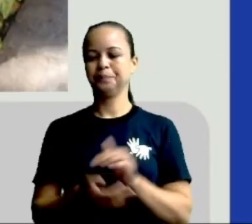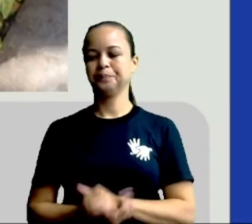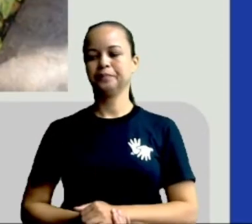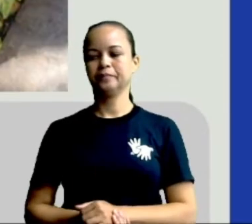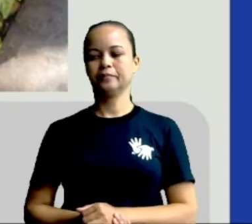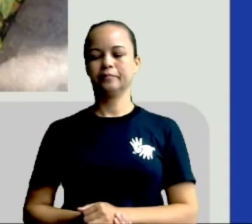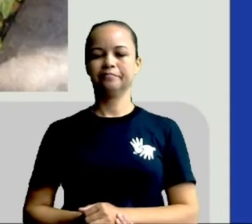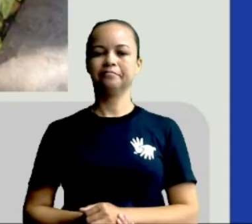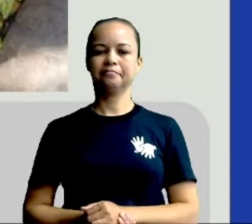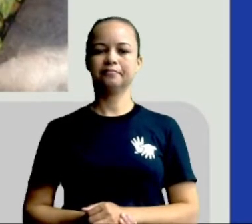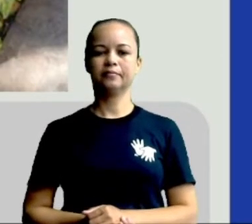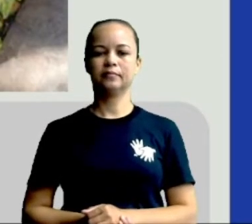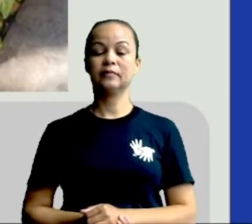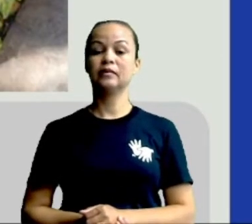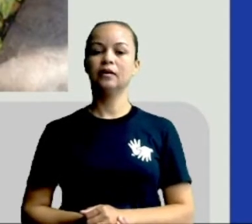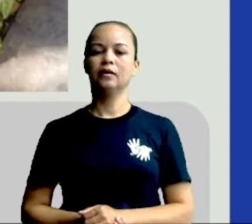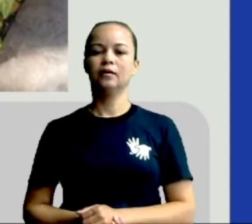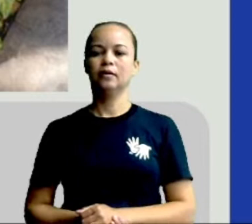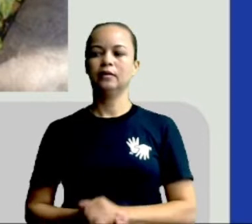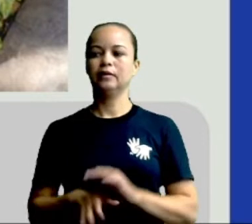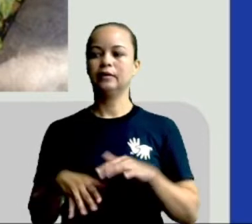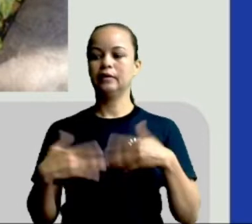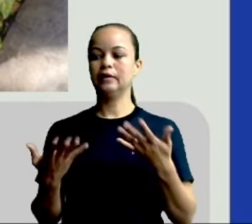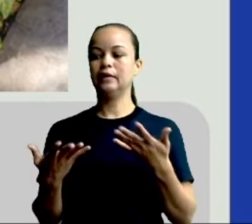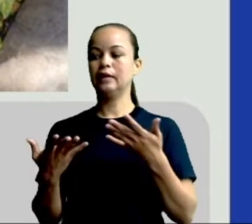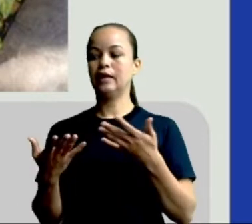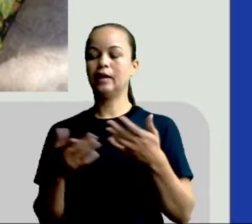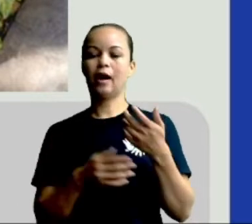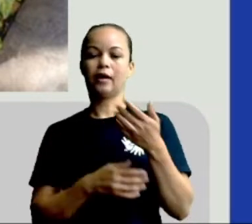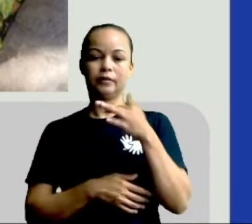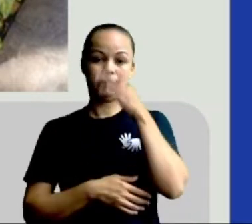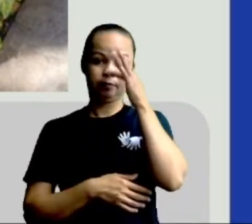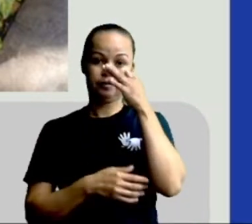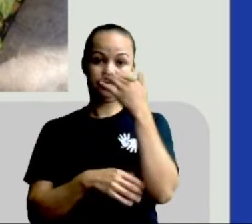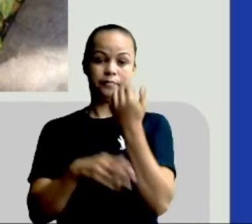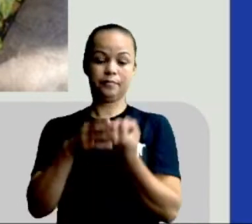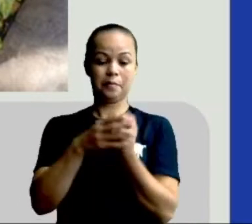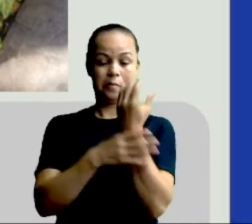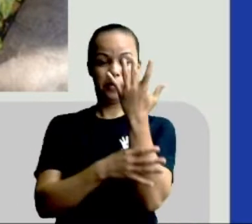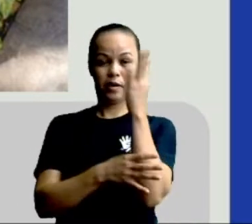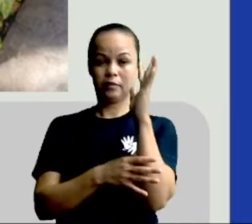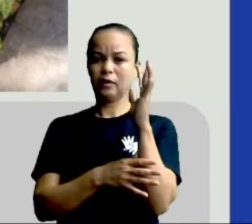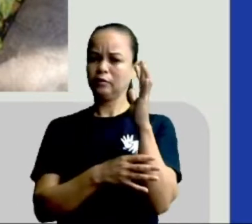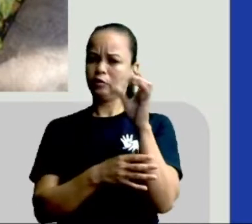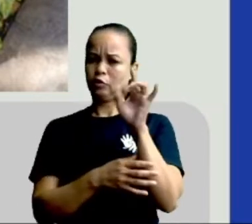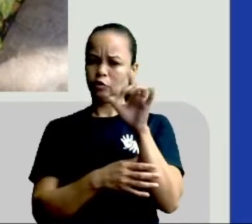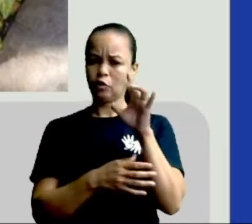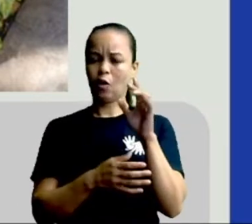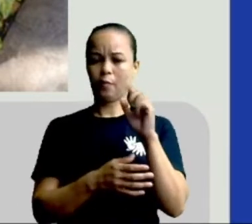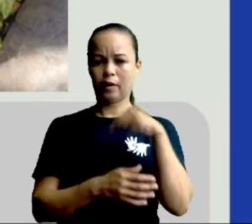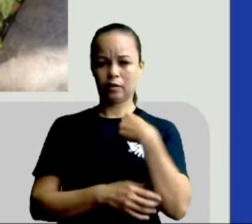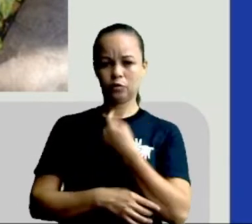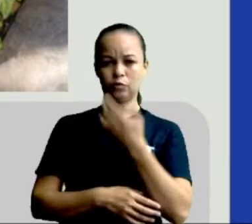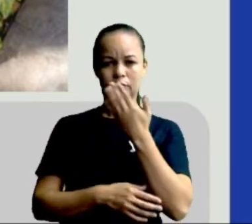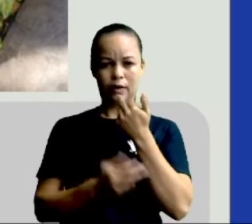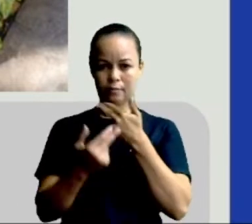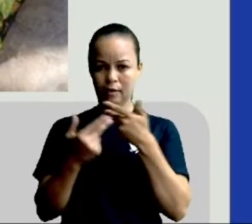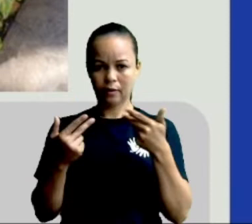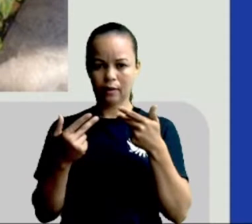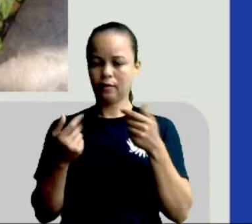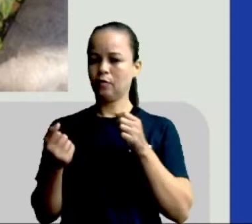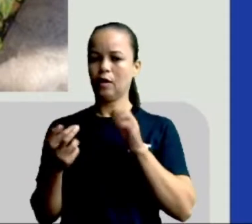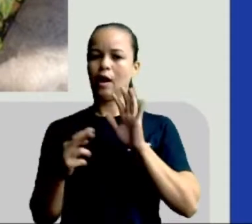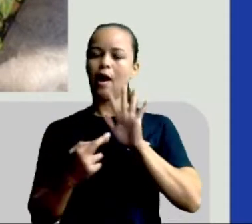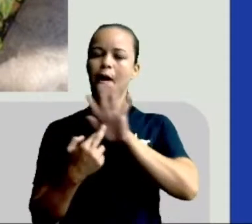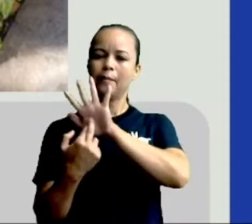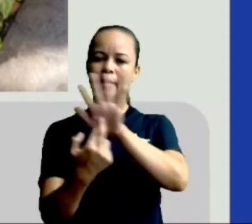alimentação. Isso mesmo. E as plantas, gente, elas não servem apenas para nos alimentar. Elas estão presentes